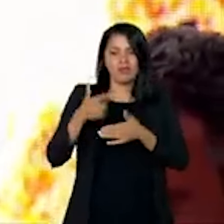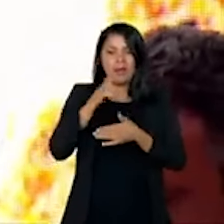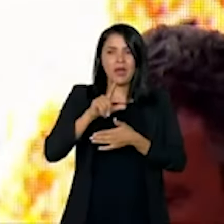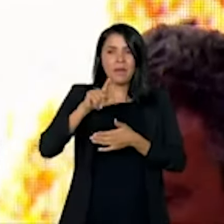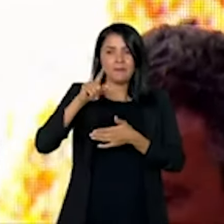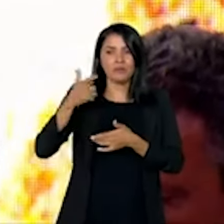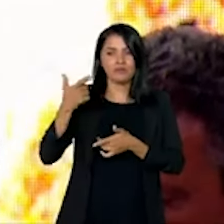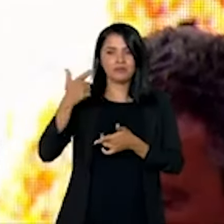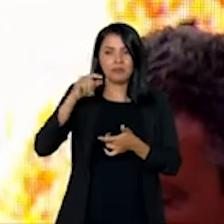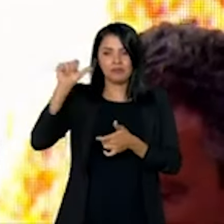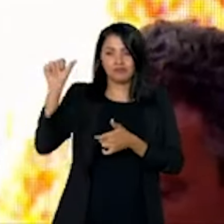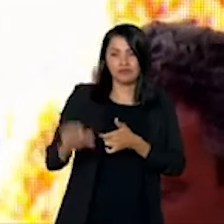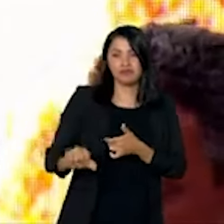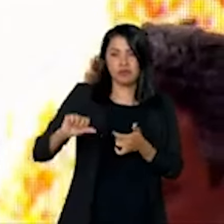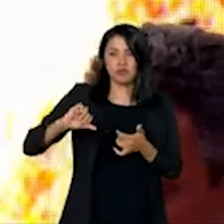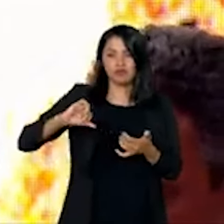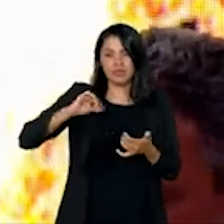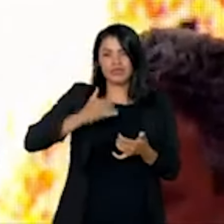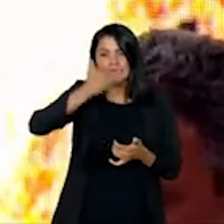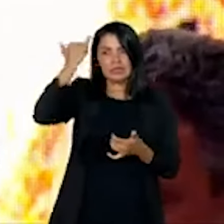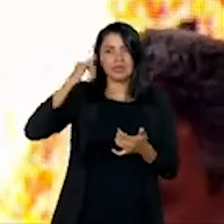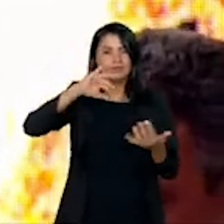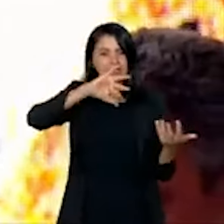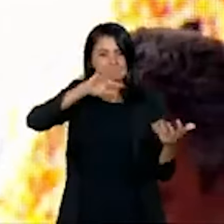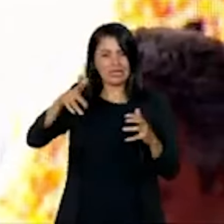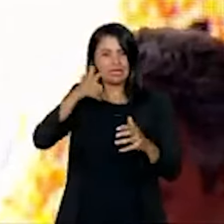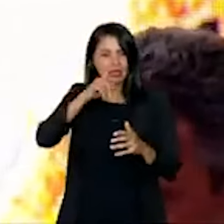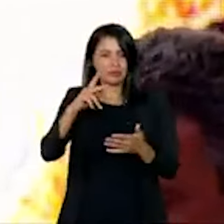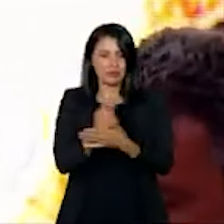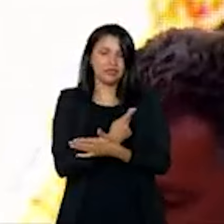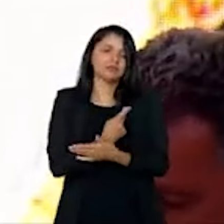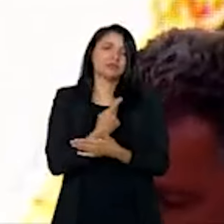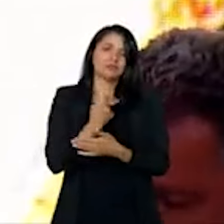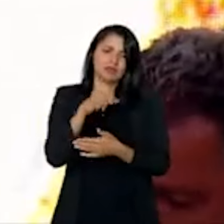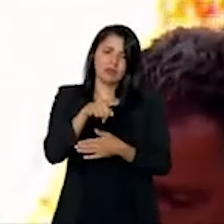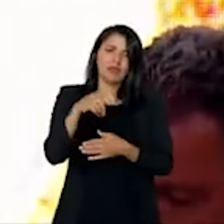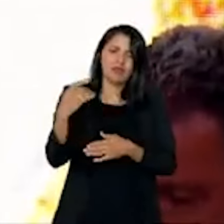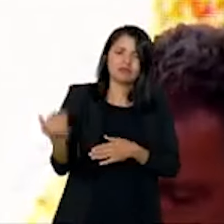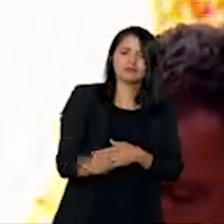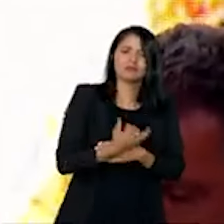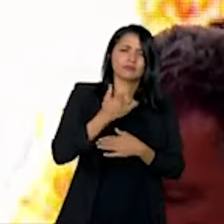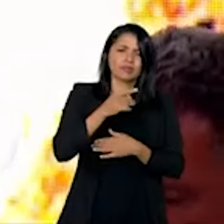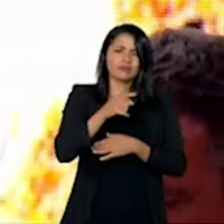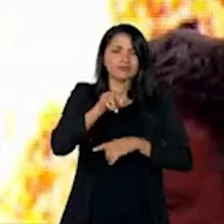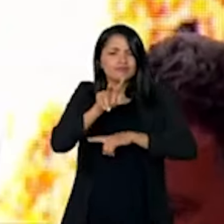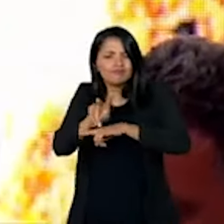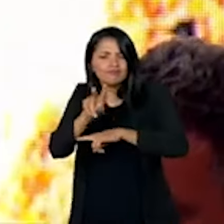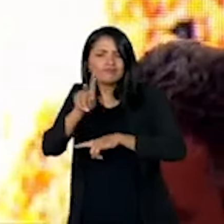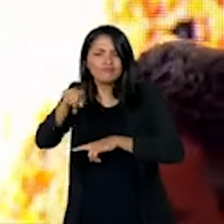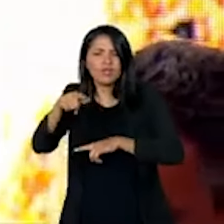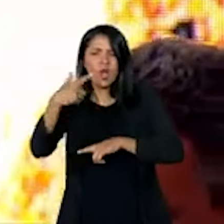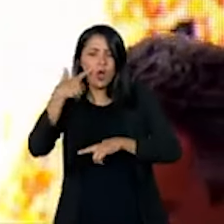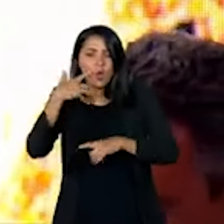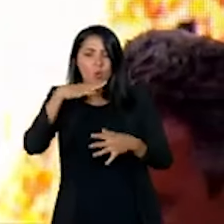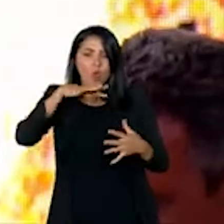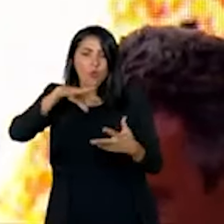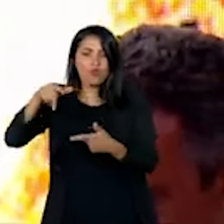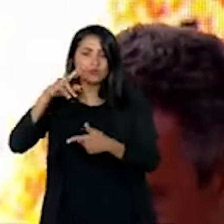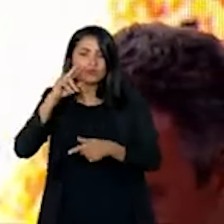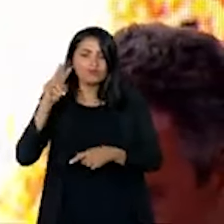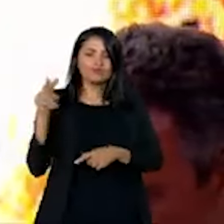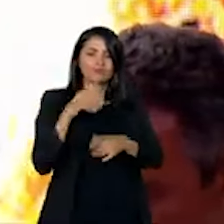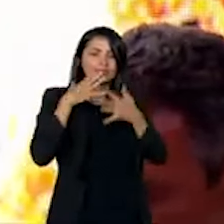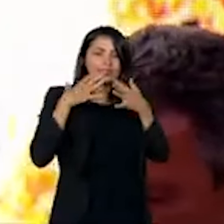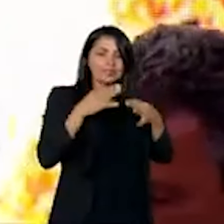o planeta Terra. Por isso, nesse momento, o mundo inteiro olha com tanta atenção para o Brasil.